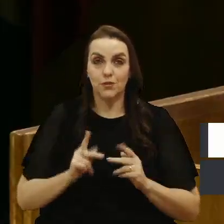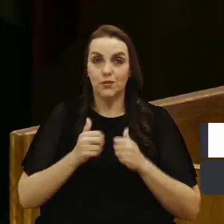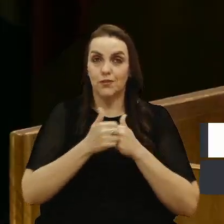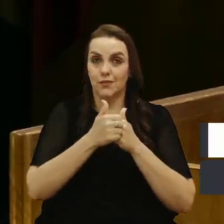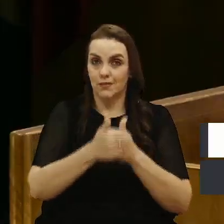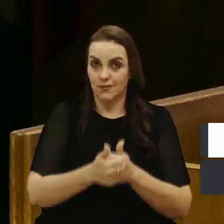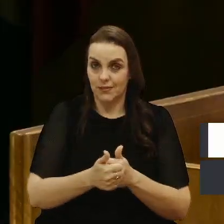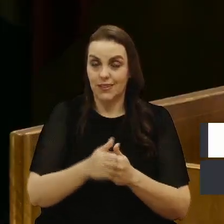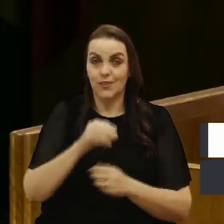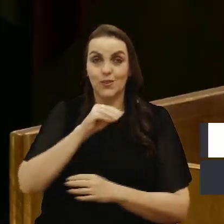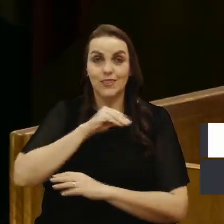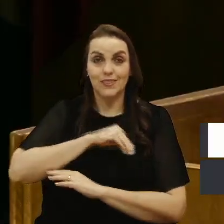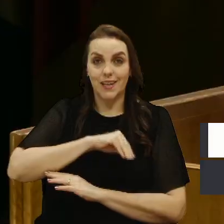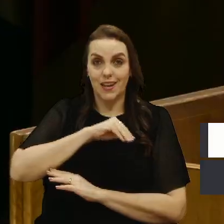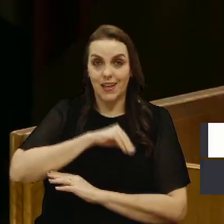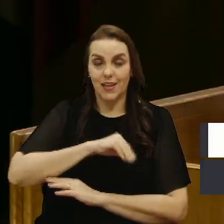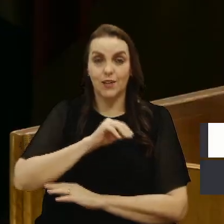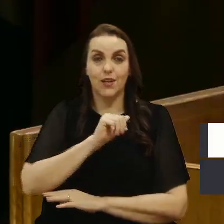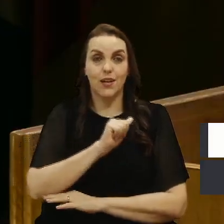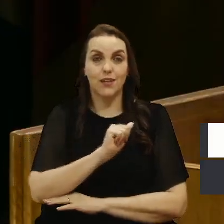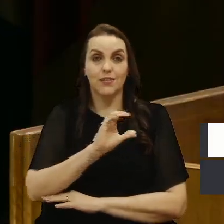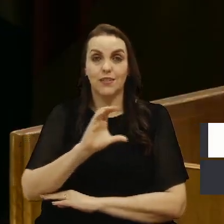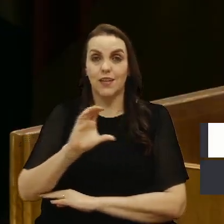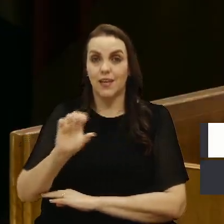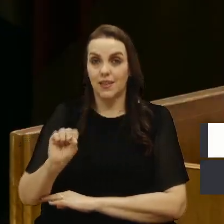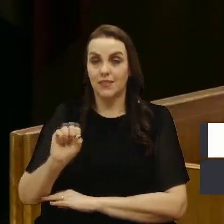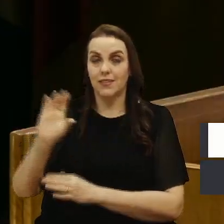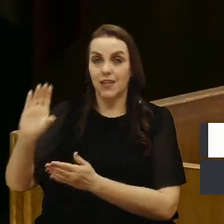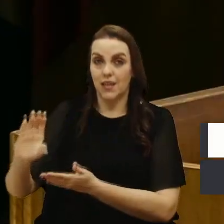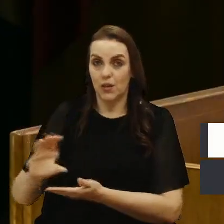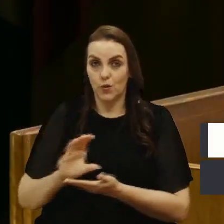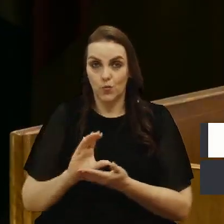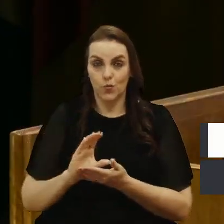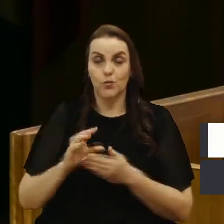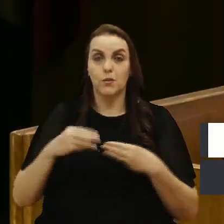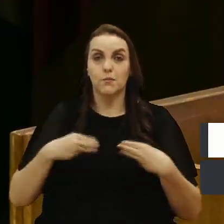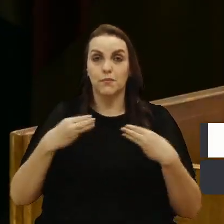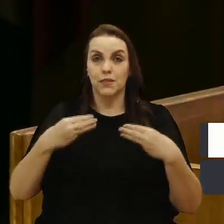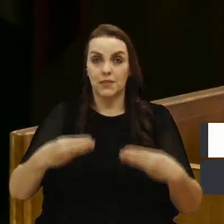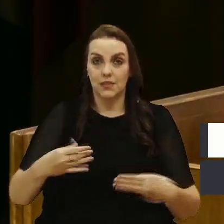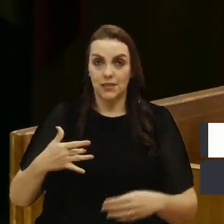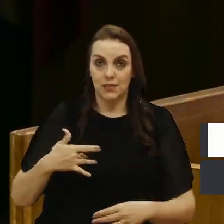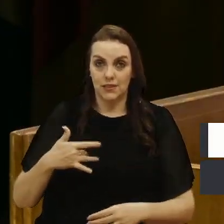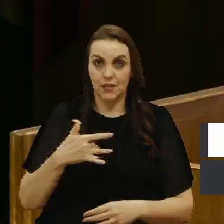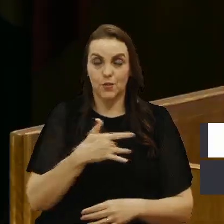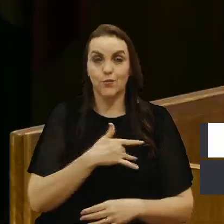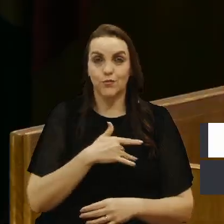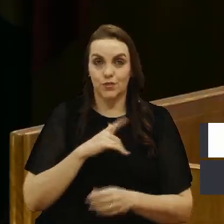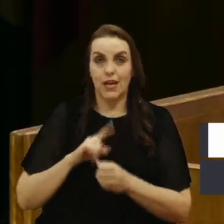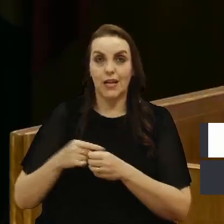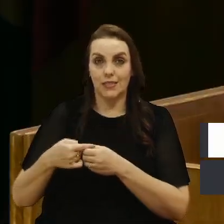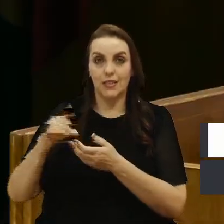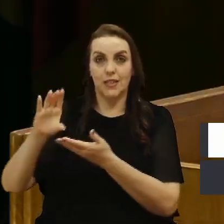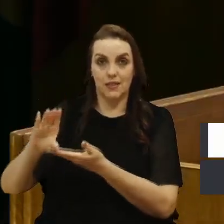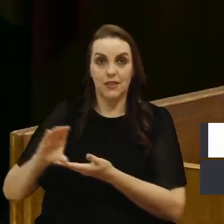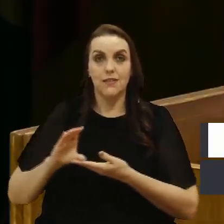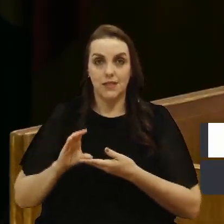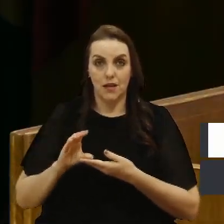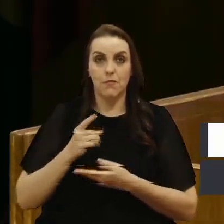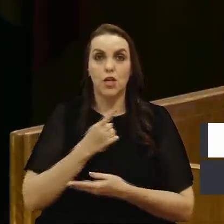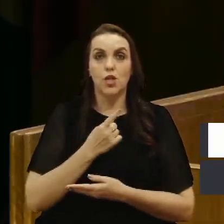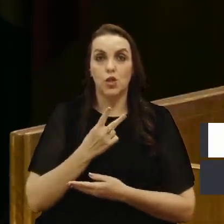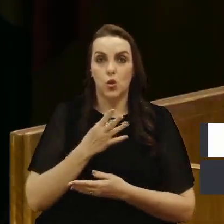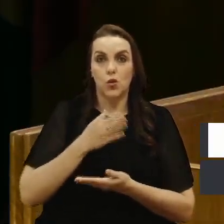salário das ACS, ele vem de um recurso do Ministério da Saúde, o município recebe. Então, as 12 parcelas